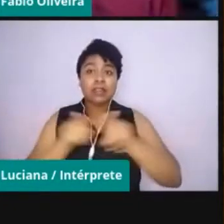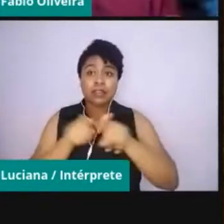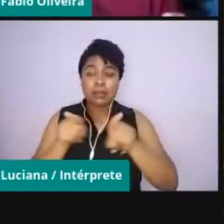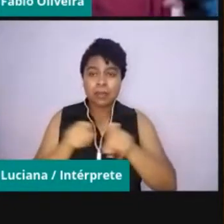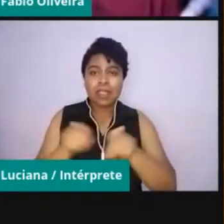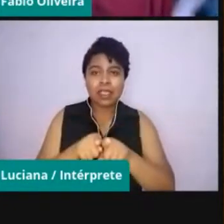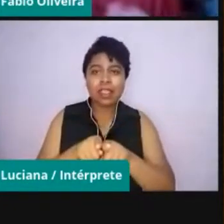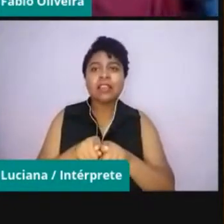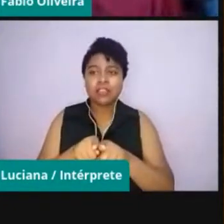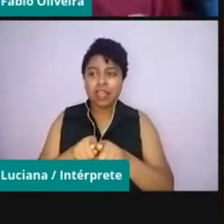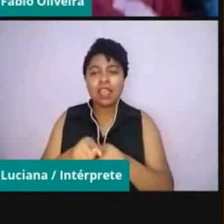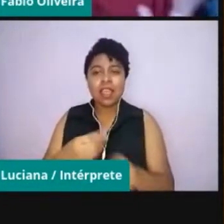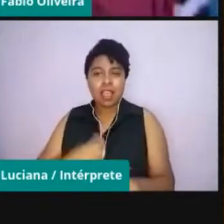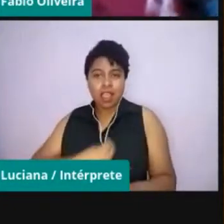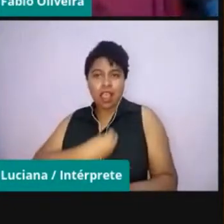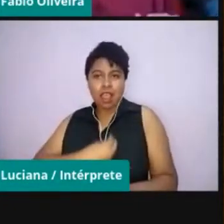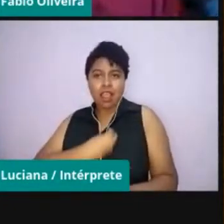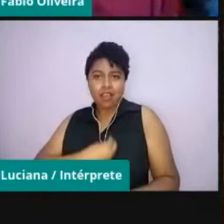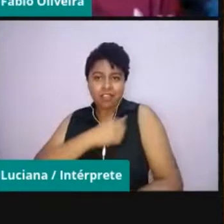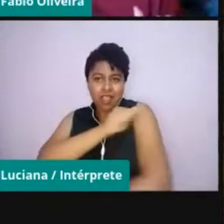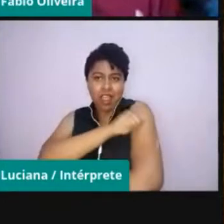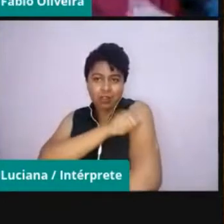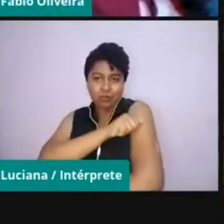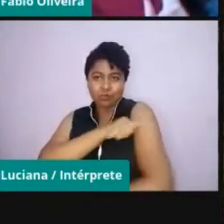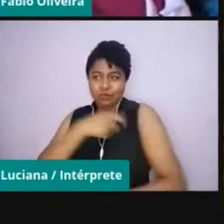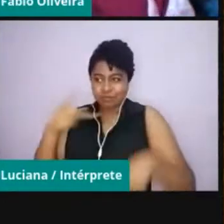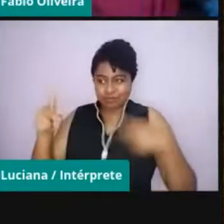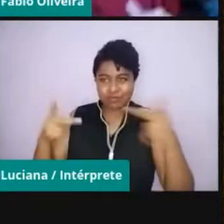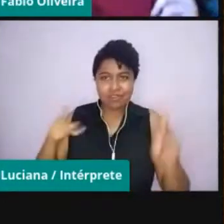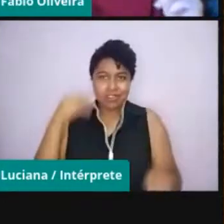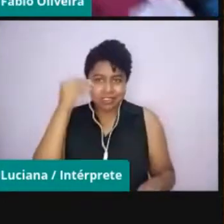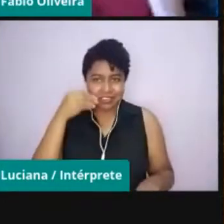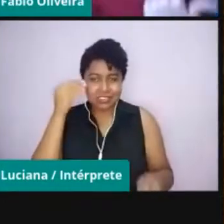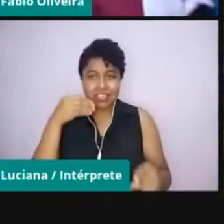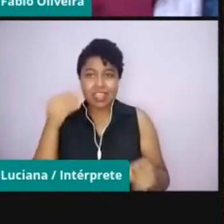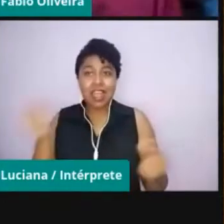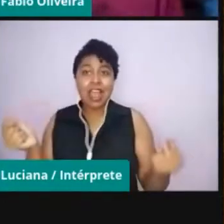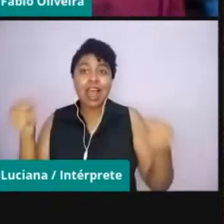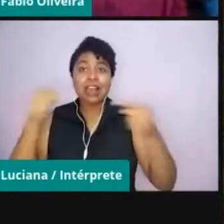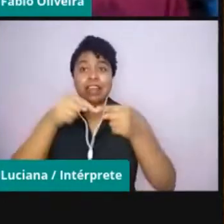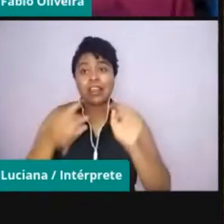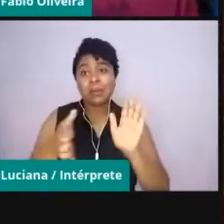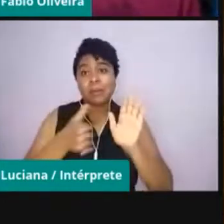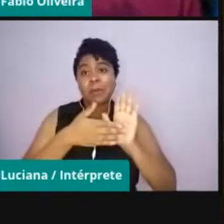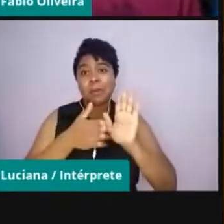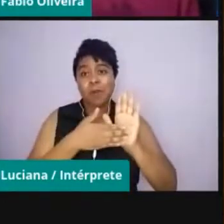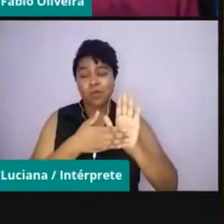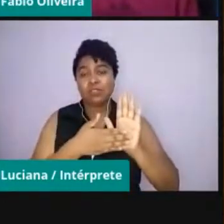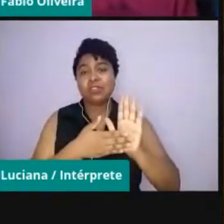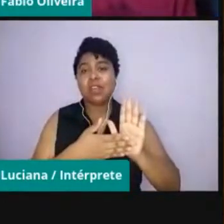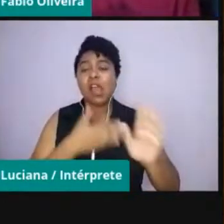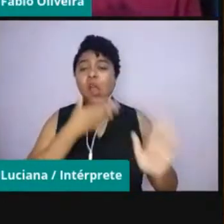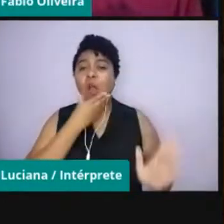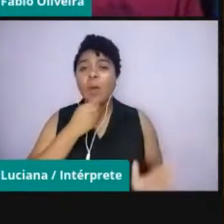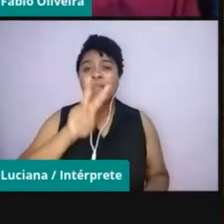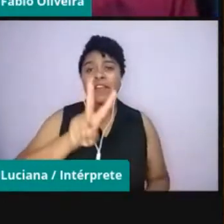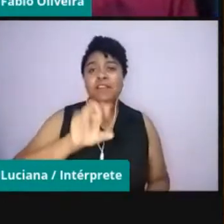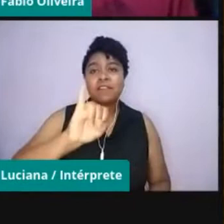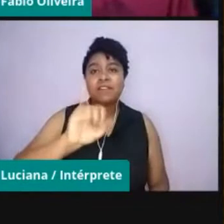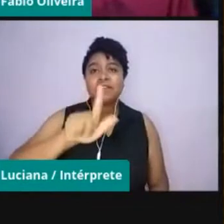próprios estudantes, alinhando com a proposta de Vygotsky para trazer essa reflexão sobre o